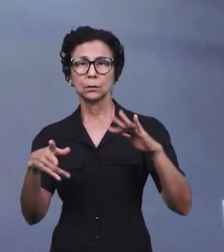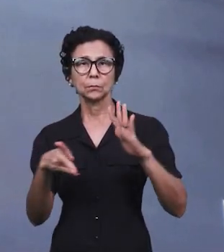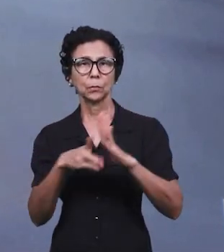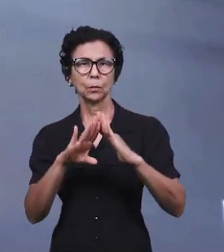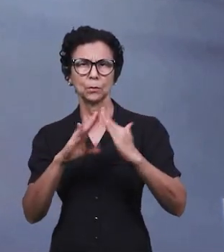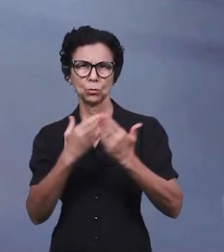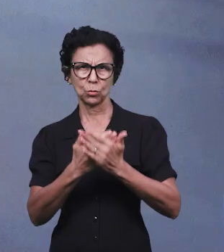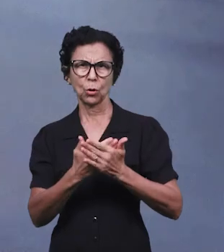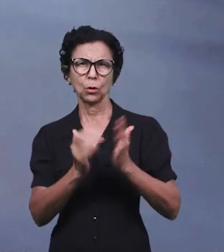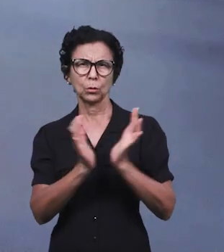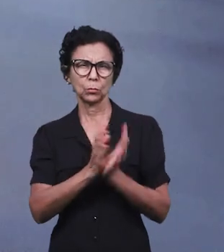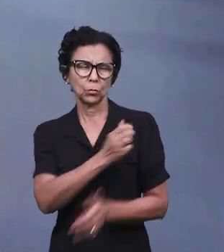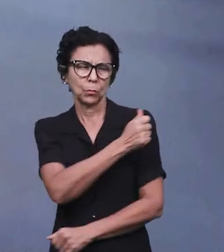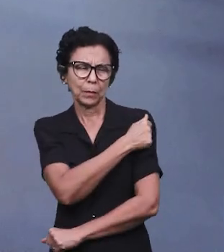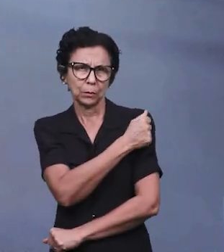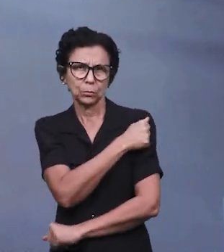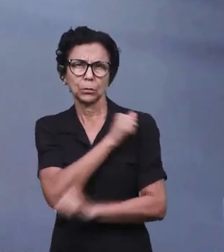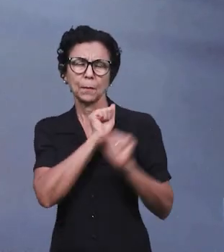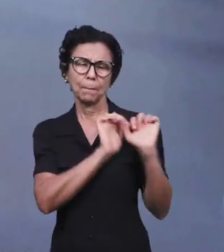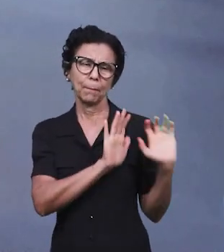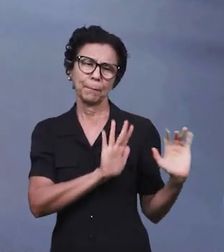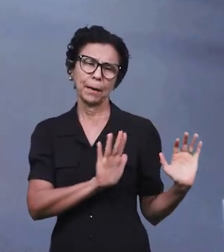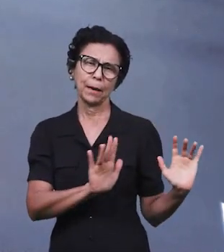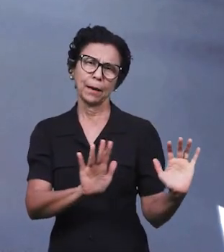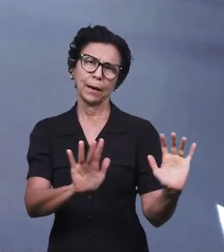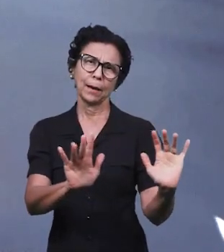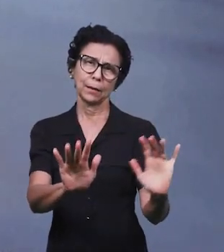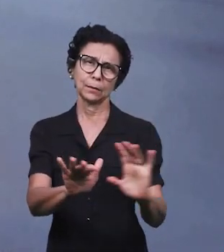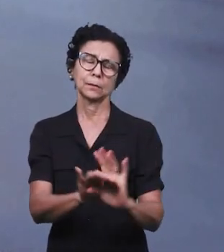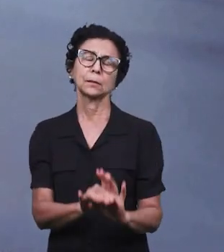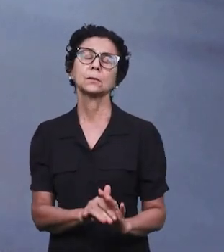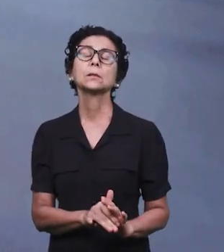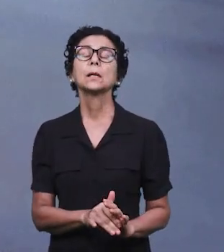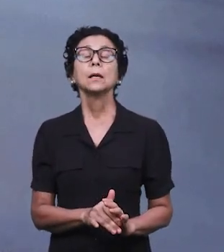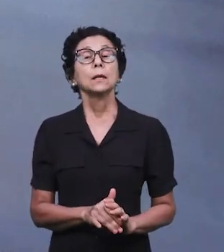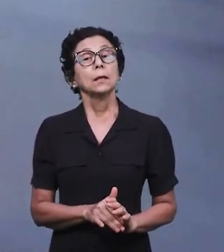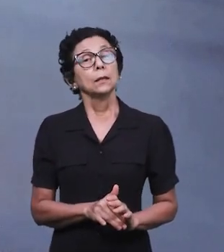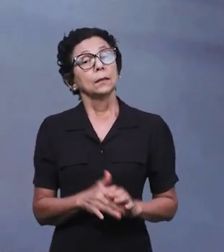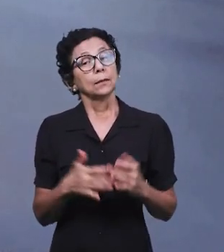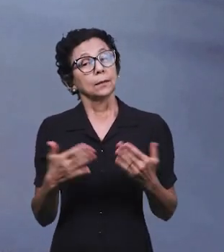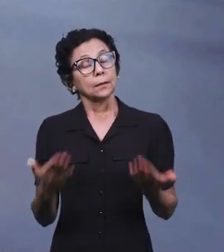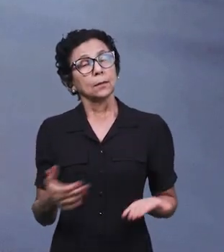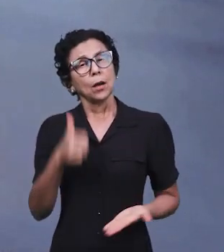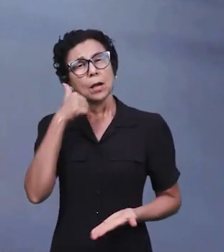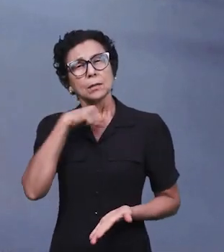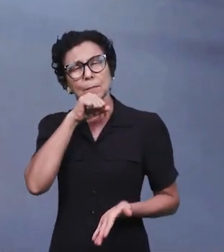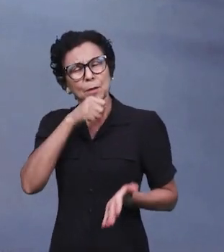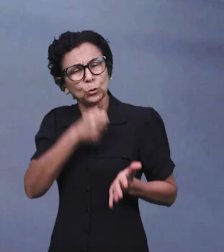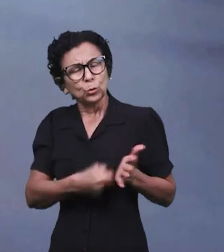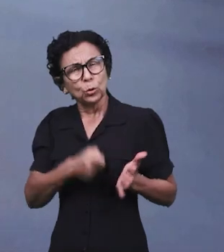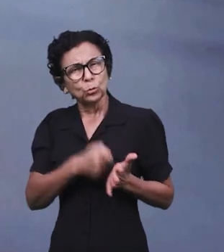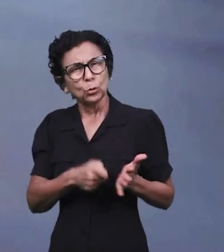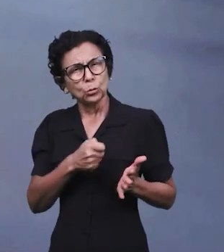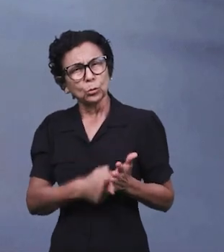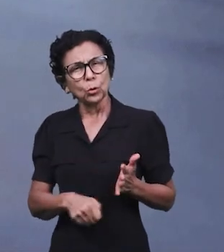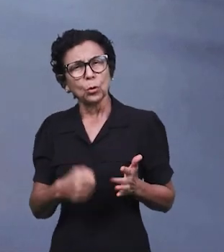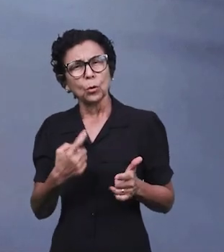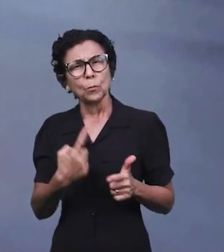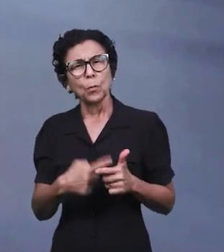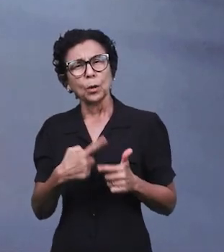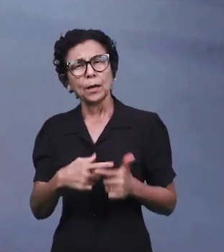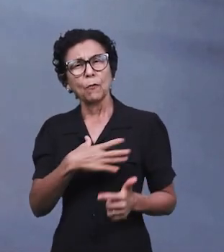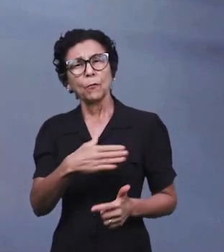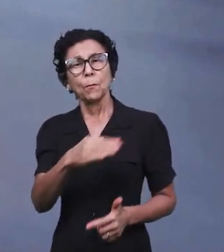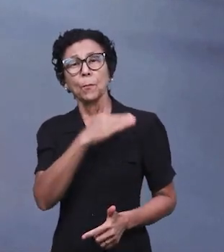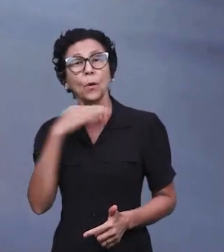casa. Então por isso que a gente falou assim, você precisa saber disso, porque não é longe, o primeiro socorro, às vezes assim, seu filho engasgar,